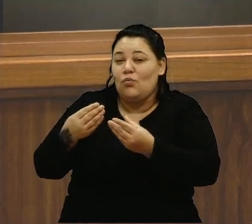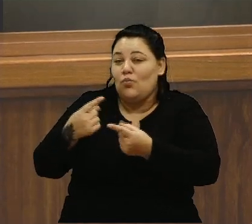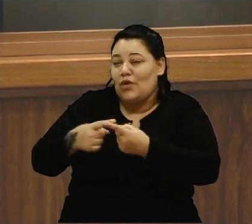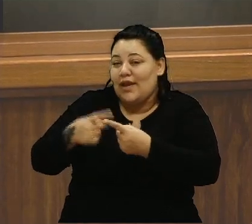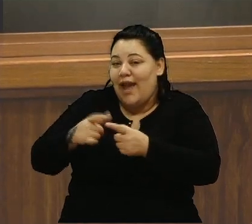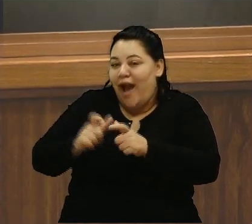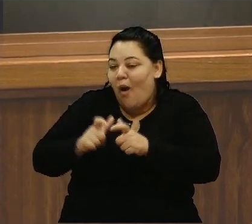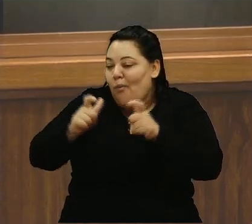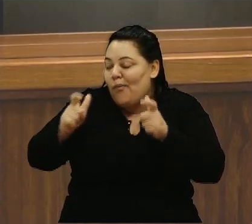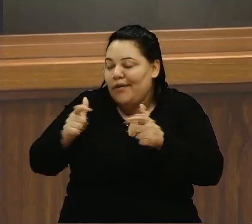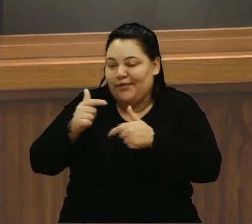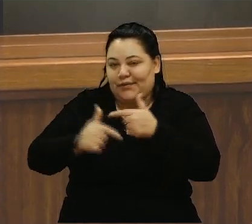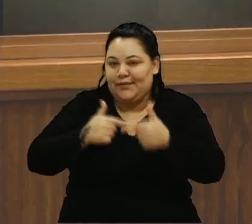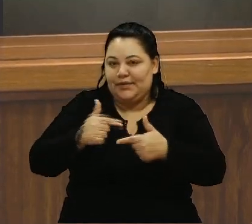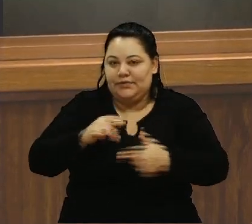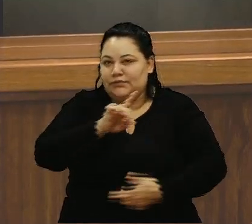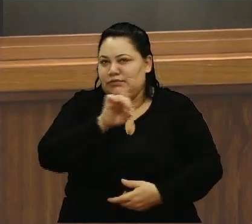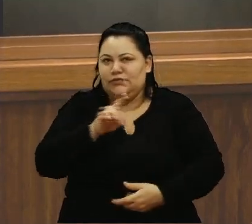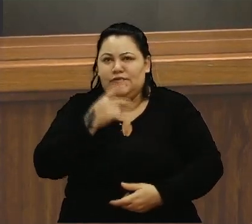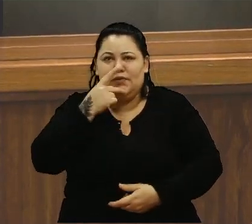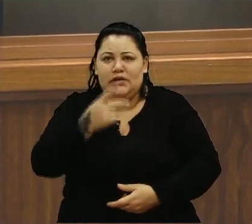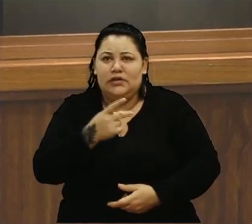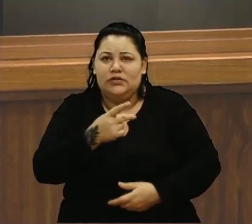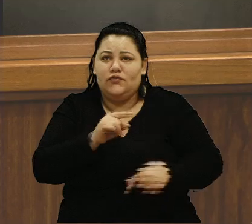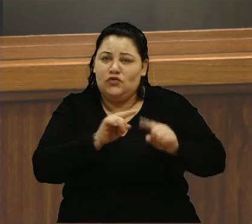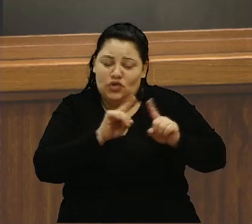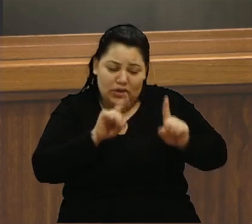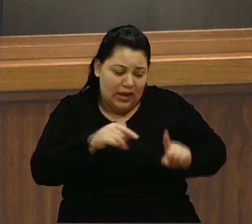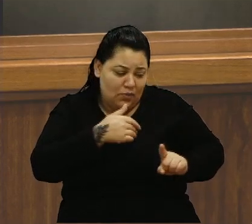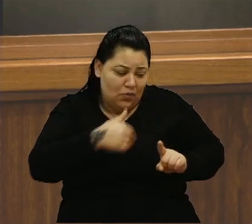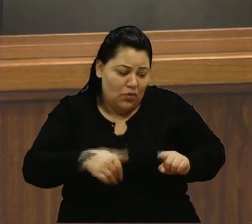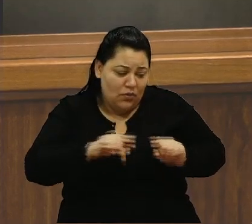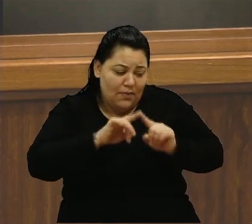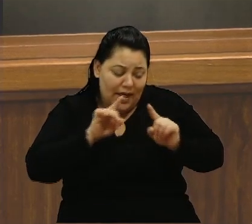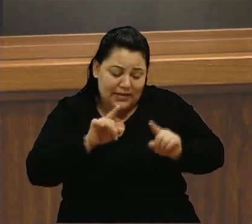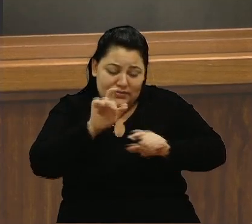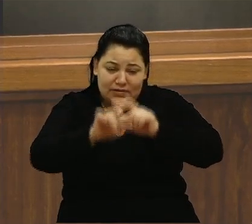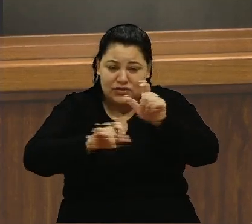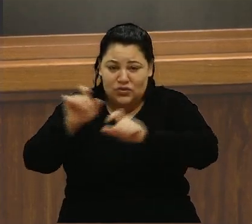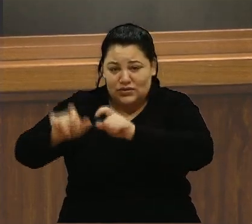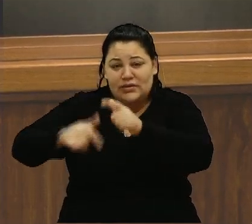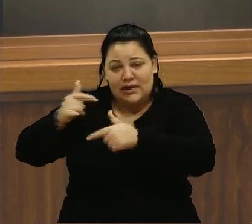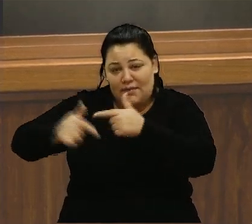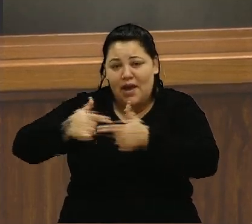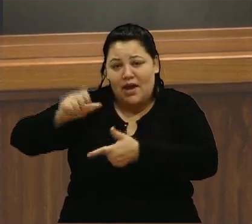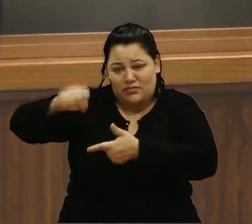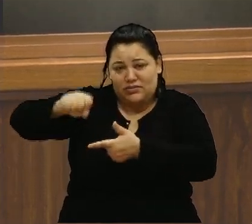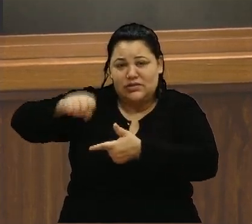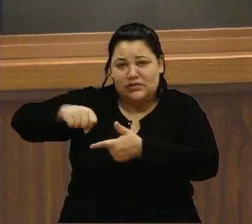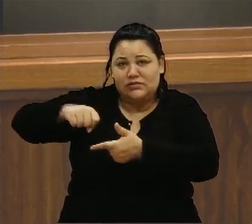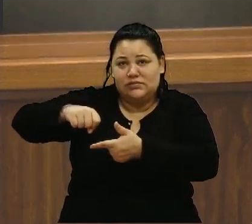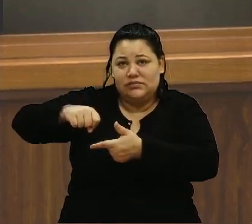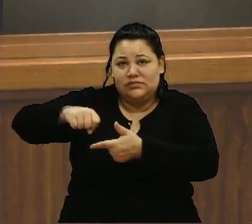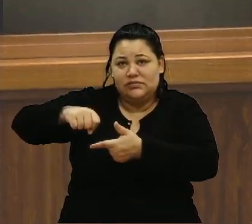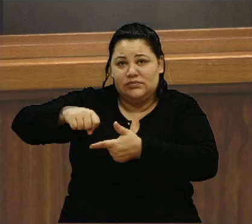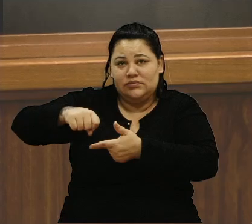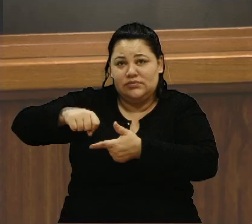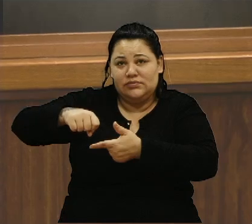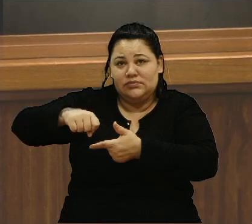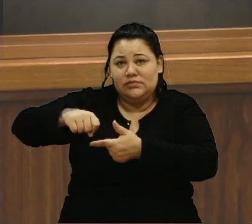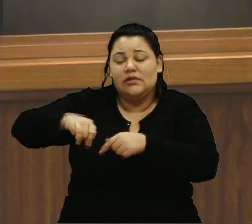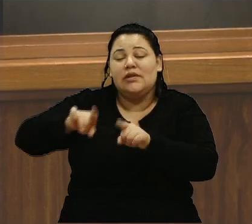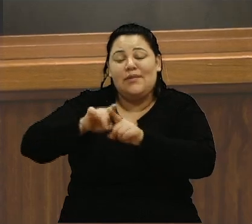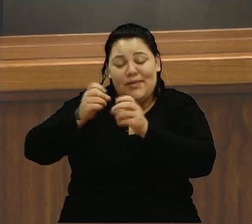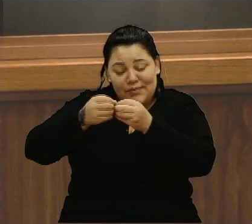aqui falando de servidoras públicas, mas de pessoas que trabalham no serviço público, sobrecarrega